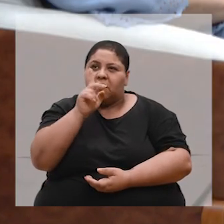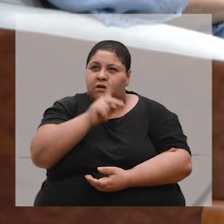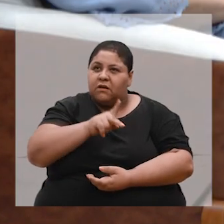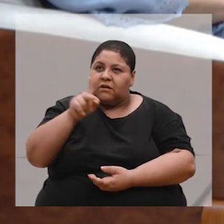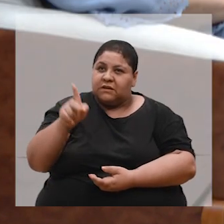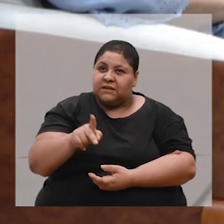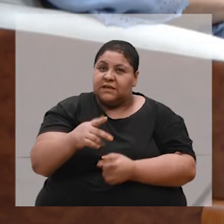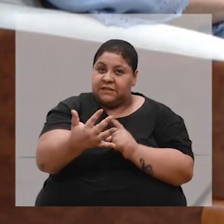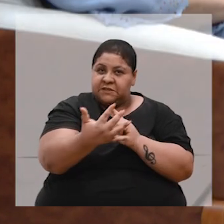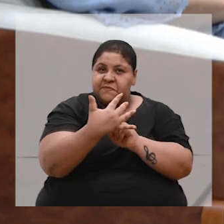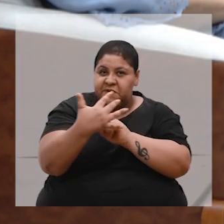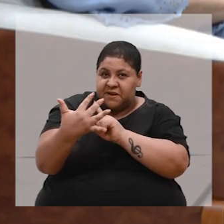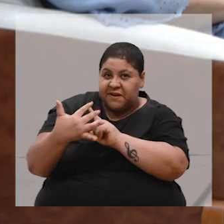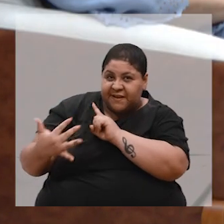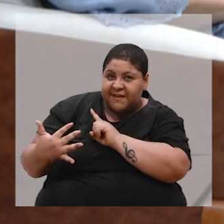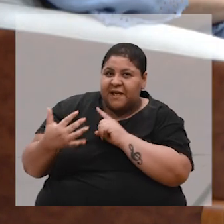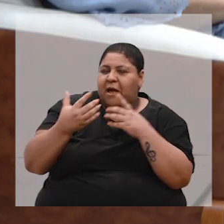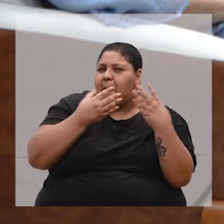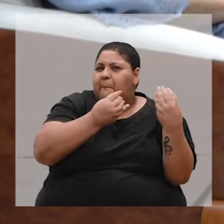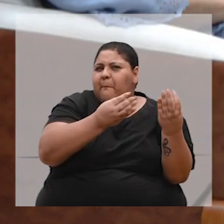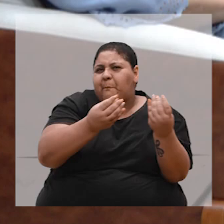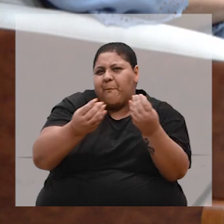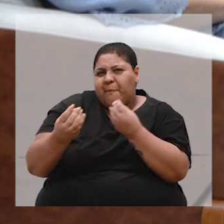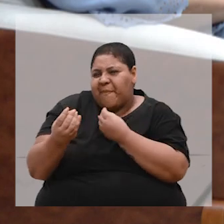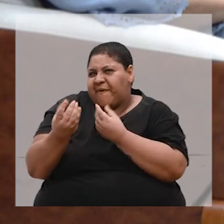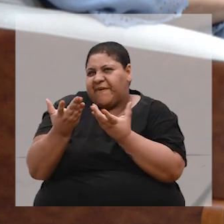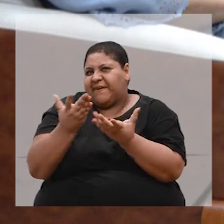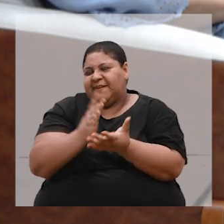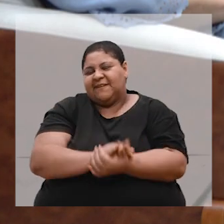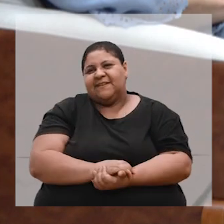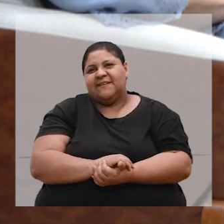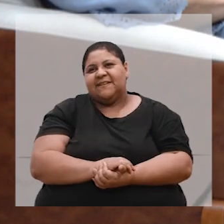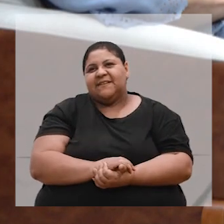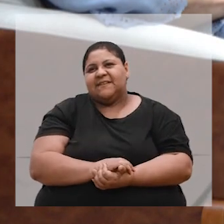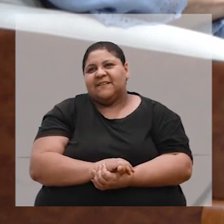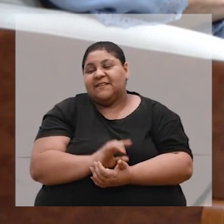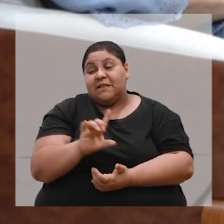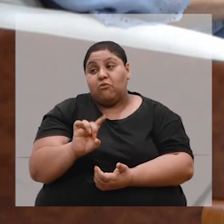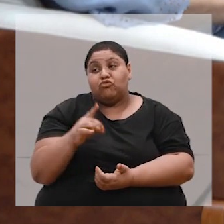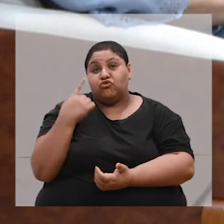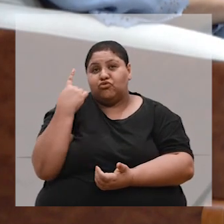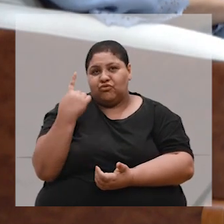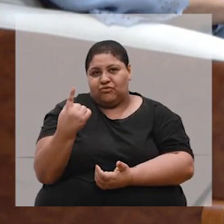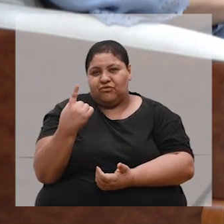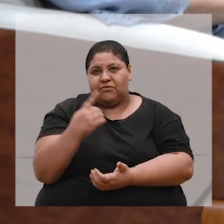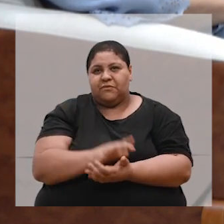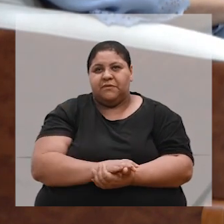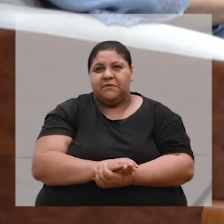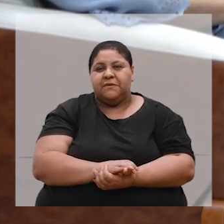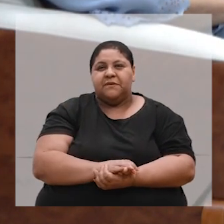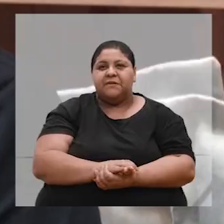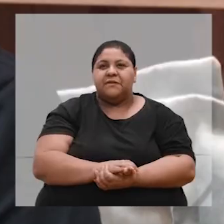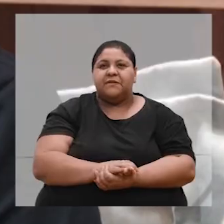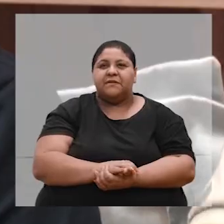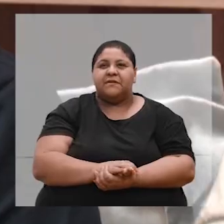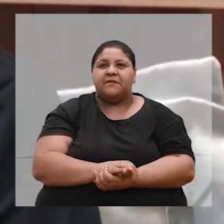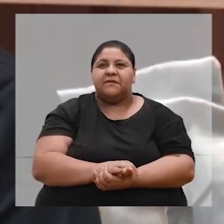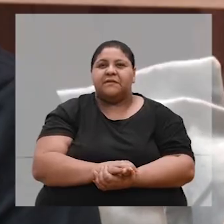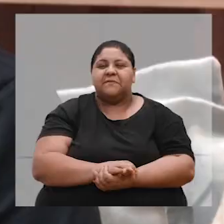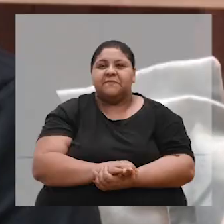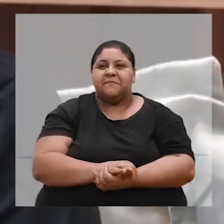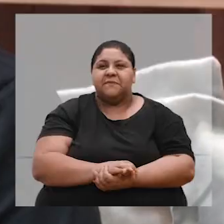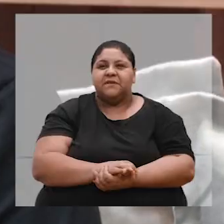uma professora que lhe inspirou. Sim, muitas, né? Para mencionar apenas uma, né? Eliana Hella,